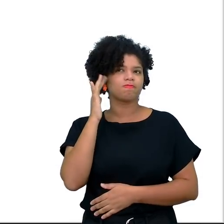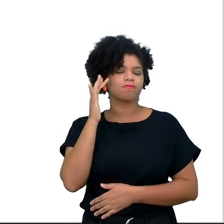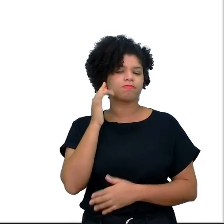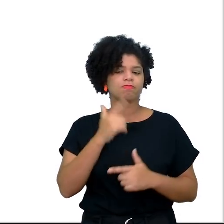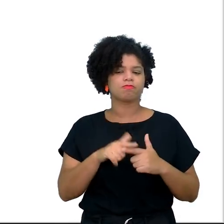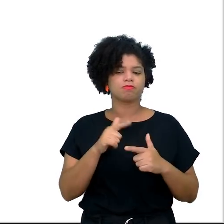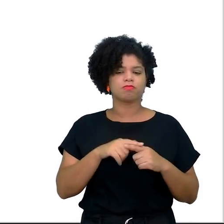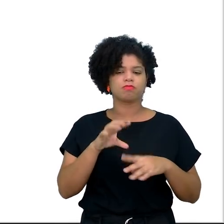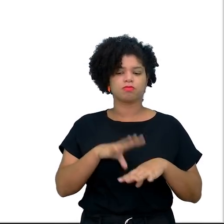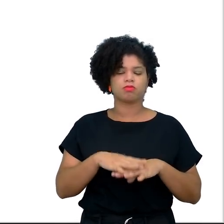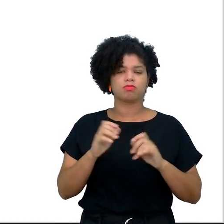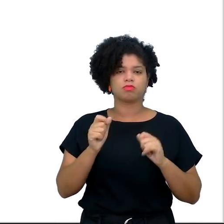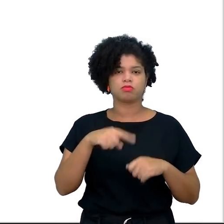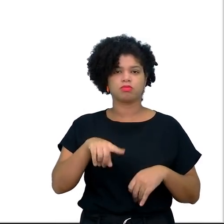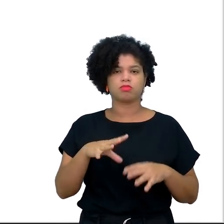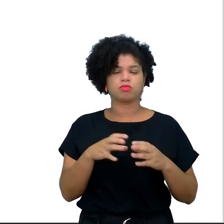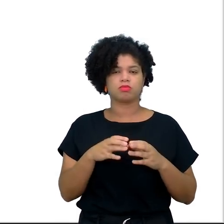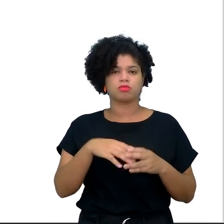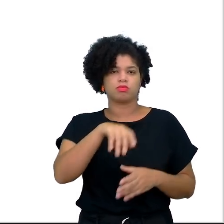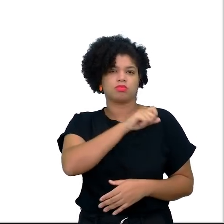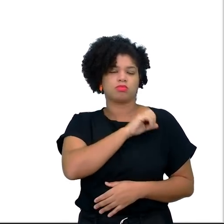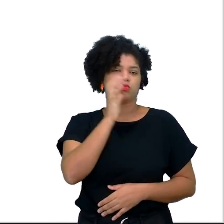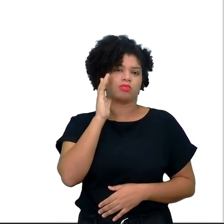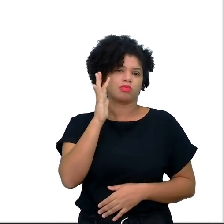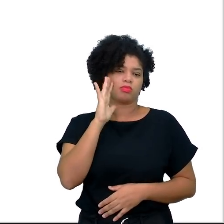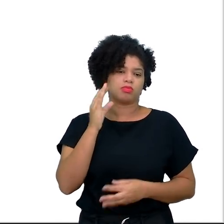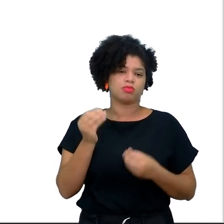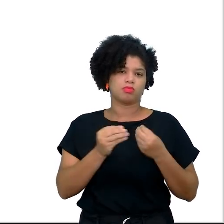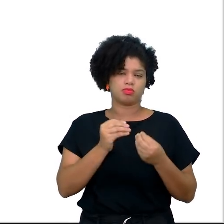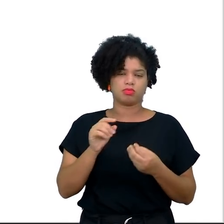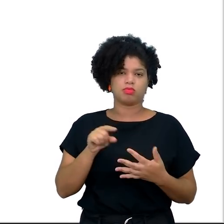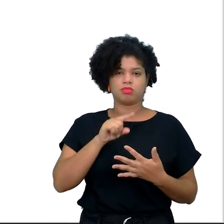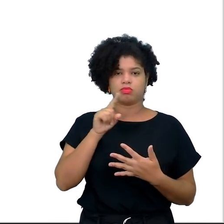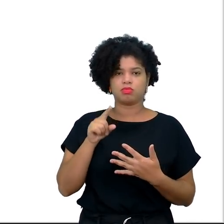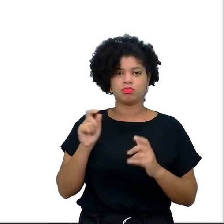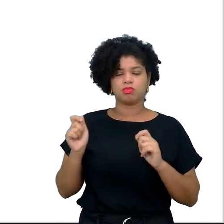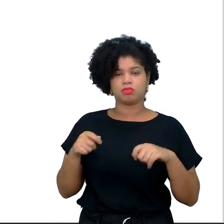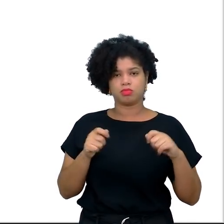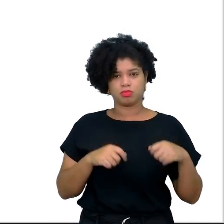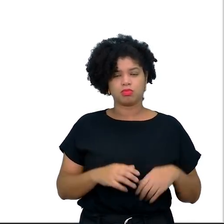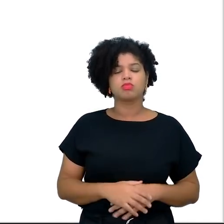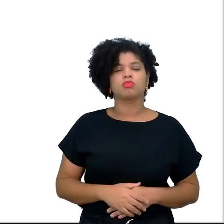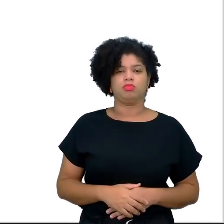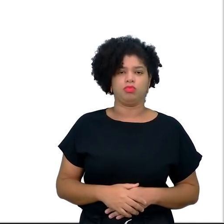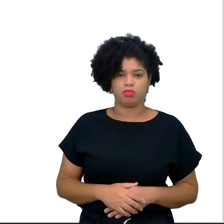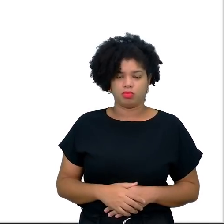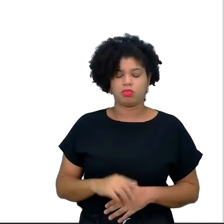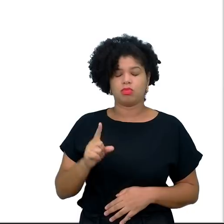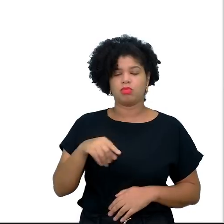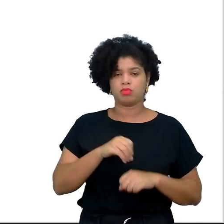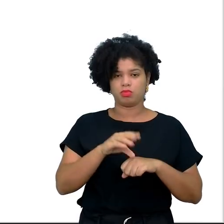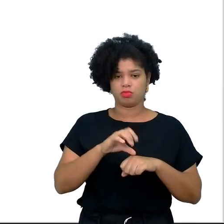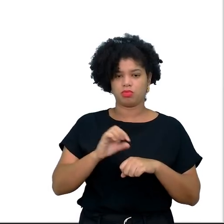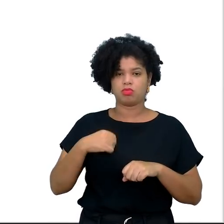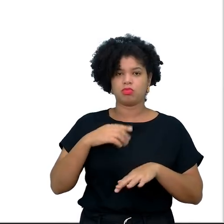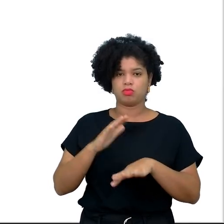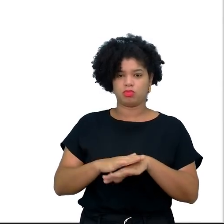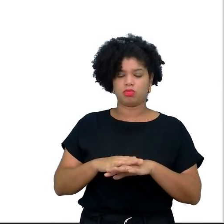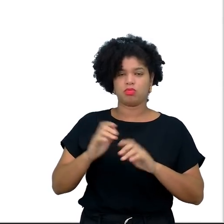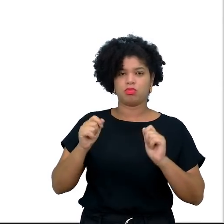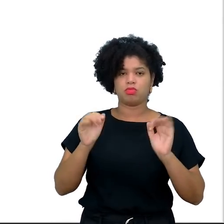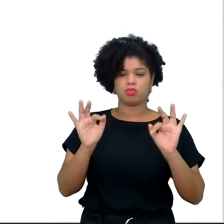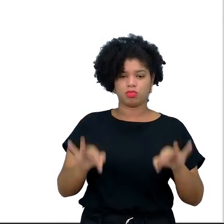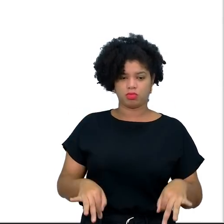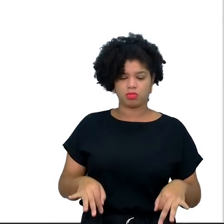problemas que permitam aos estudantes refletir sobre o lugar da incógnita, né? Inclusive, esse é uma das dicas que a gente dá depois, no